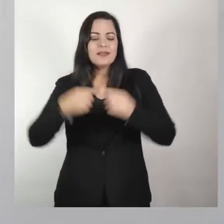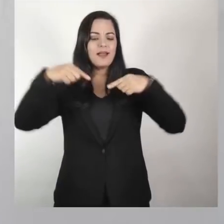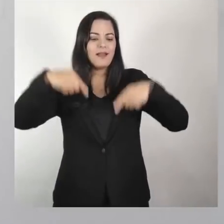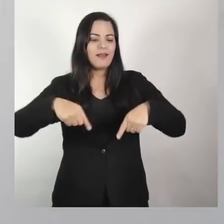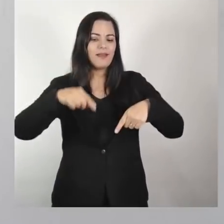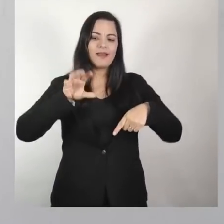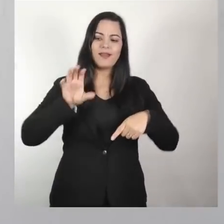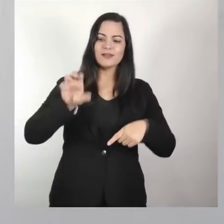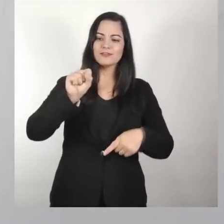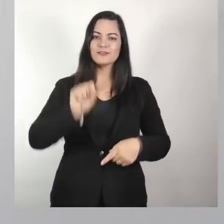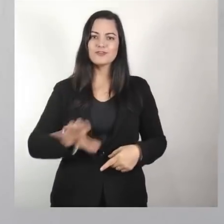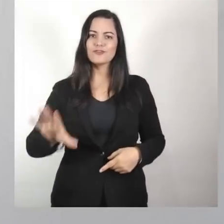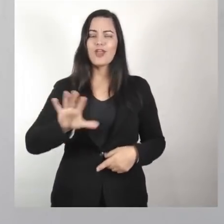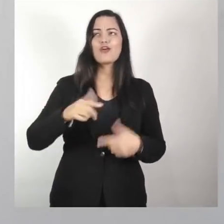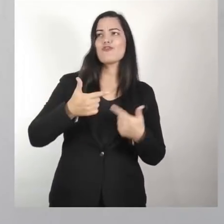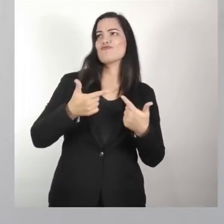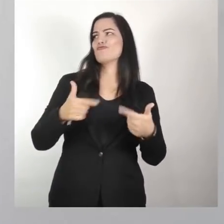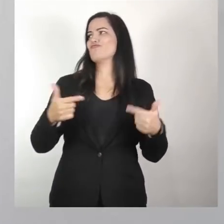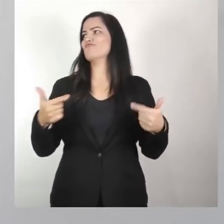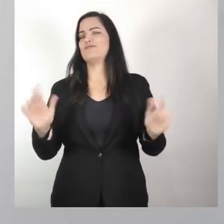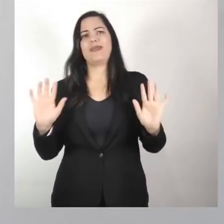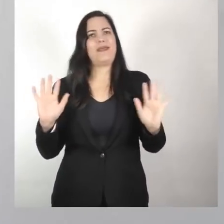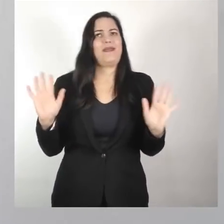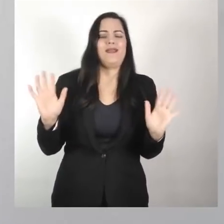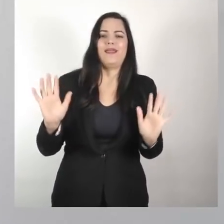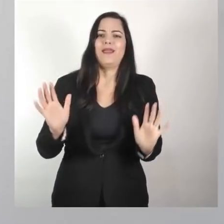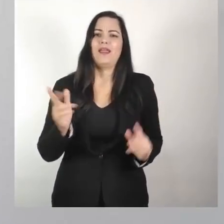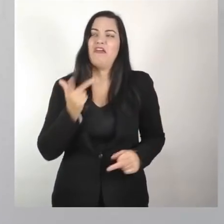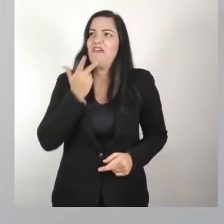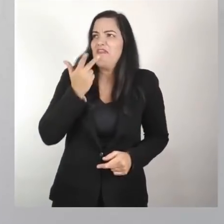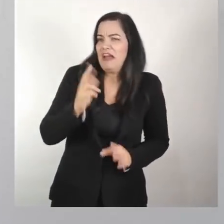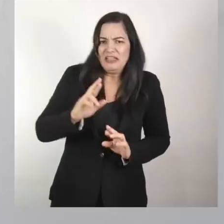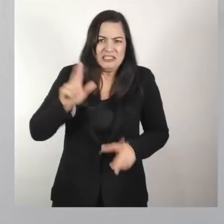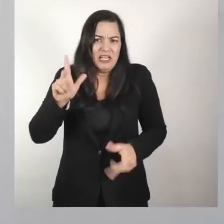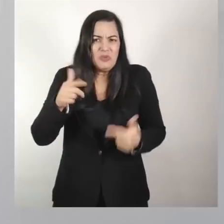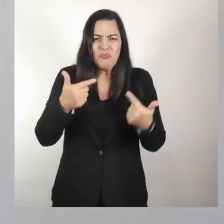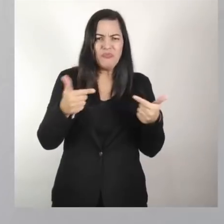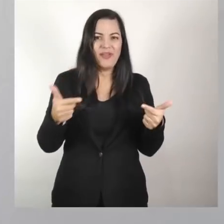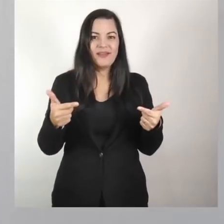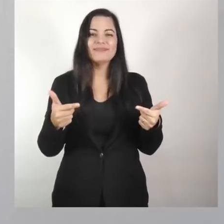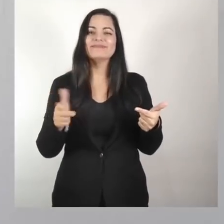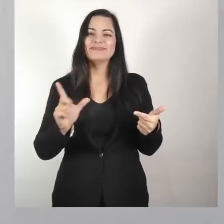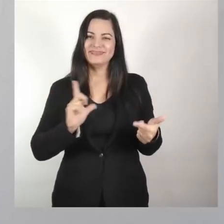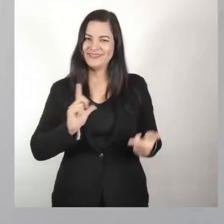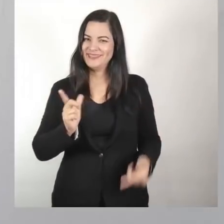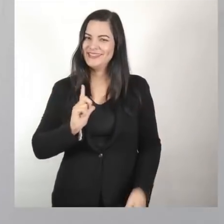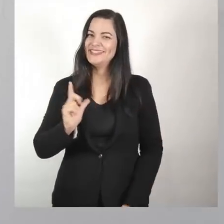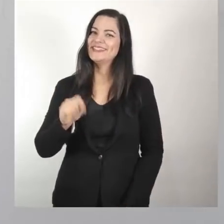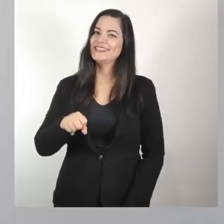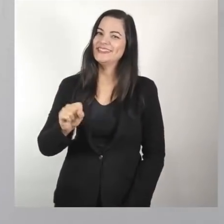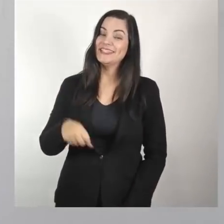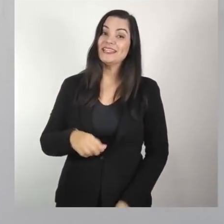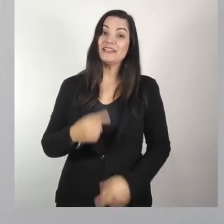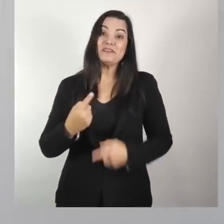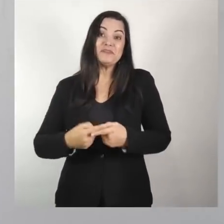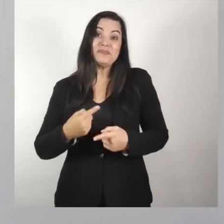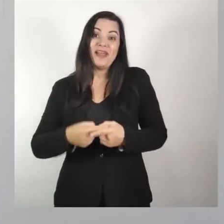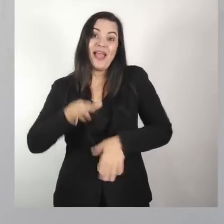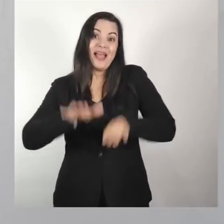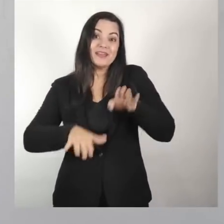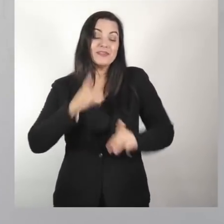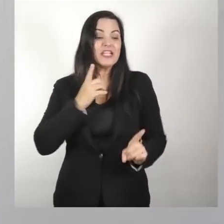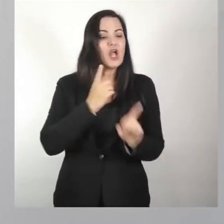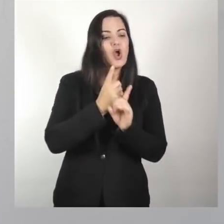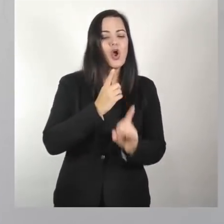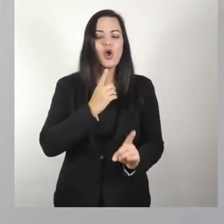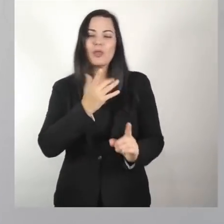região Sudeste nós não tenhamos esse jeito diferente de falar. Mas temos, viu? Quando nós conversamos